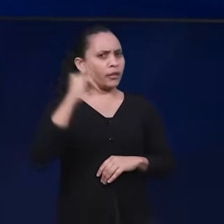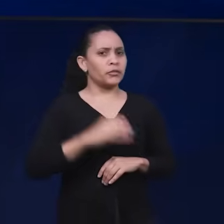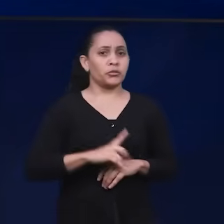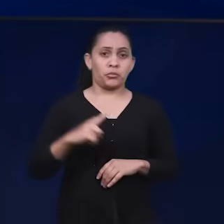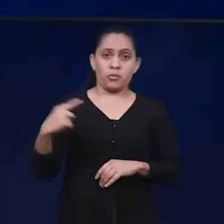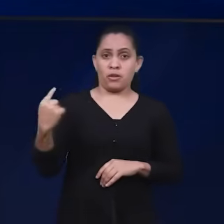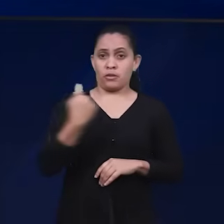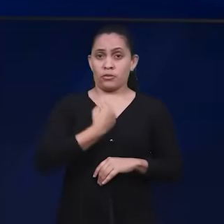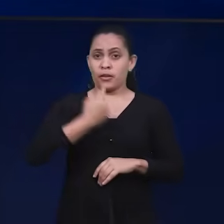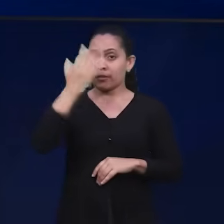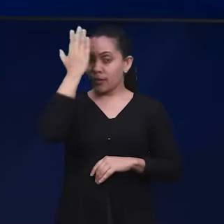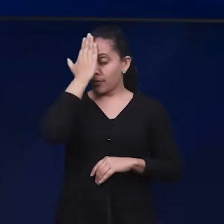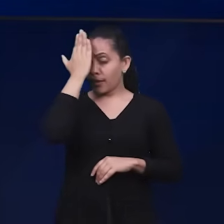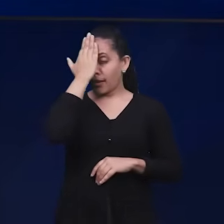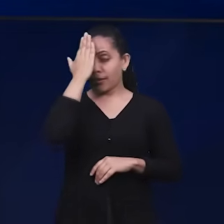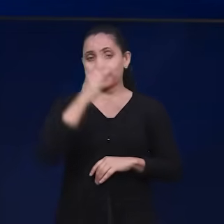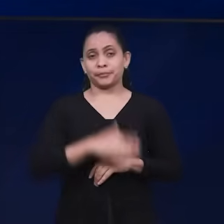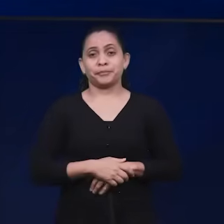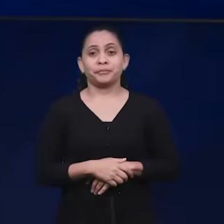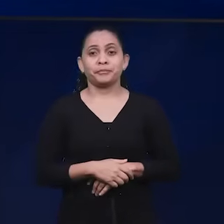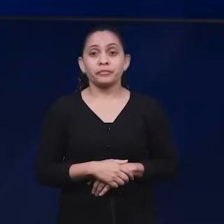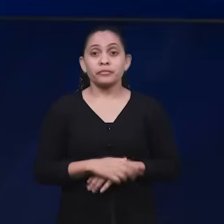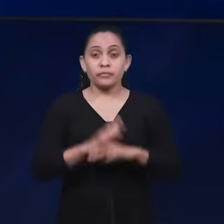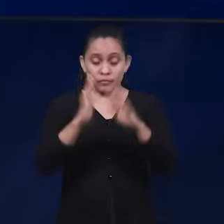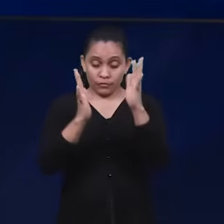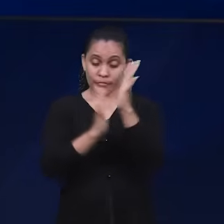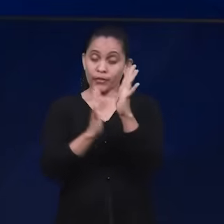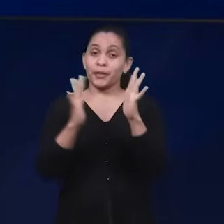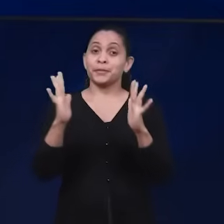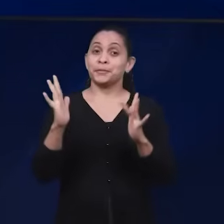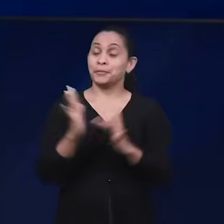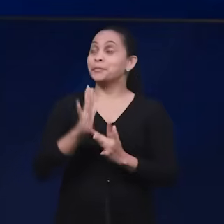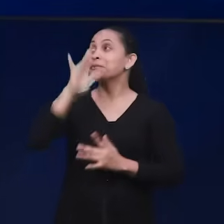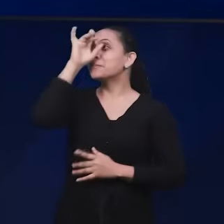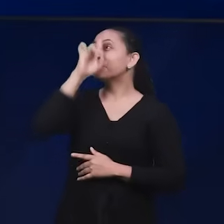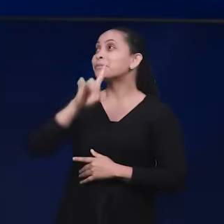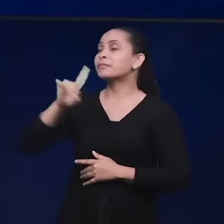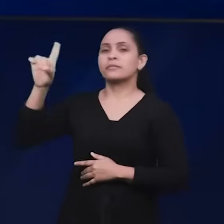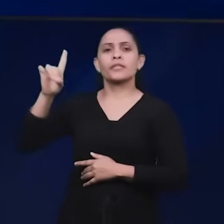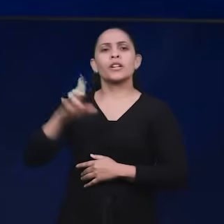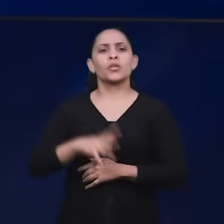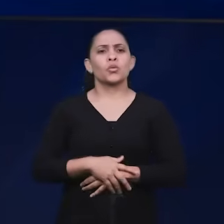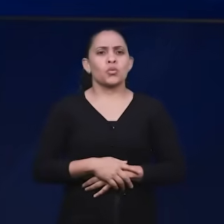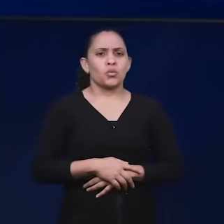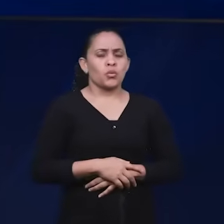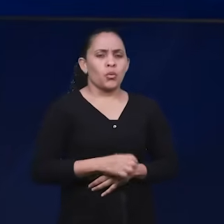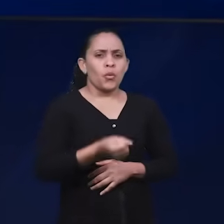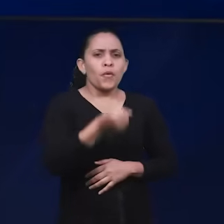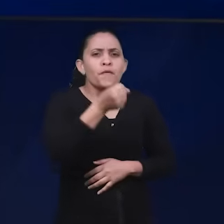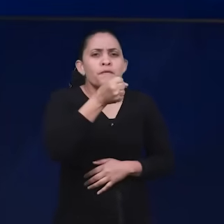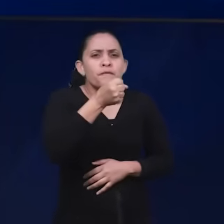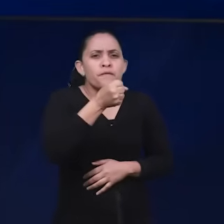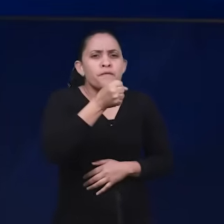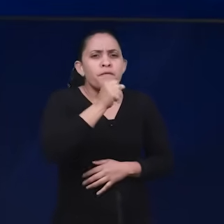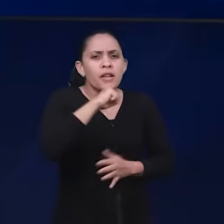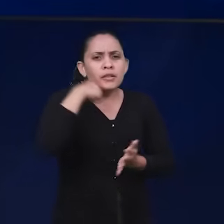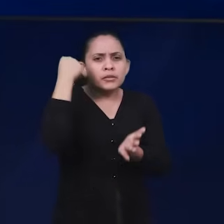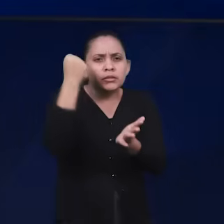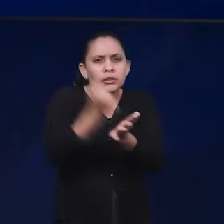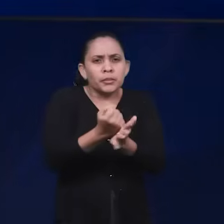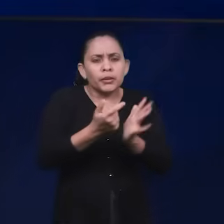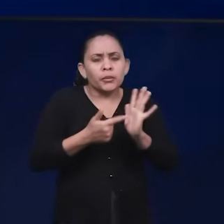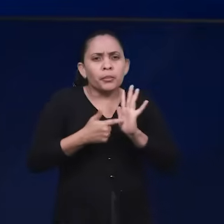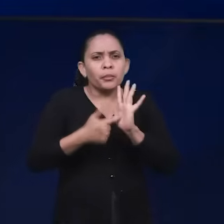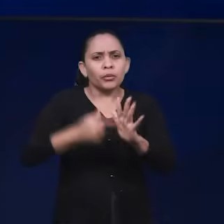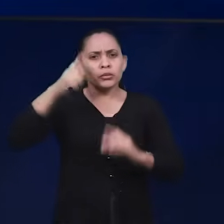para compreender Jesus como Deus. Porque lá no Velho Testamento foi assim que